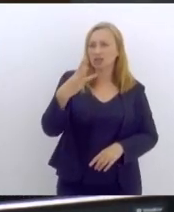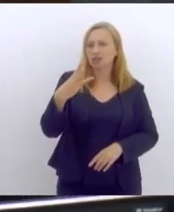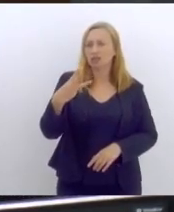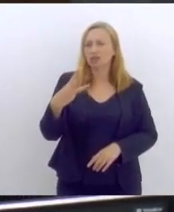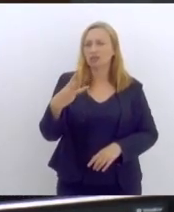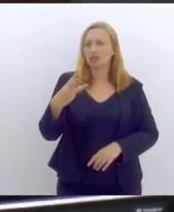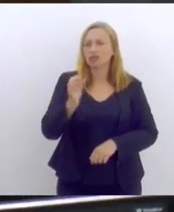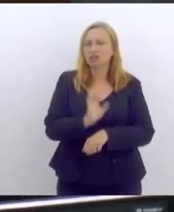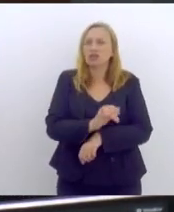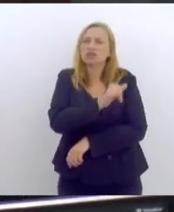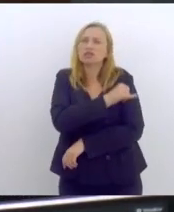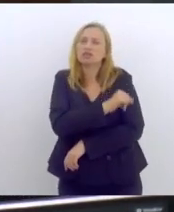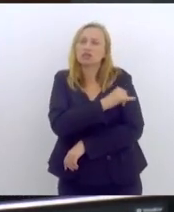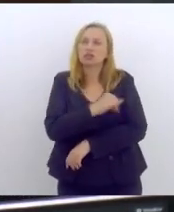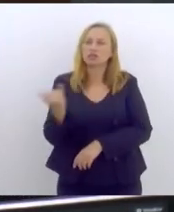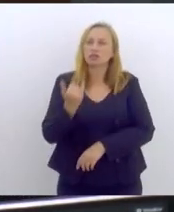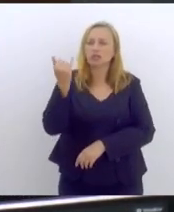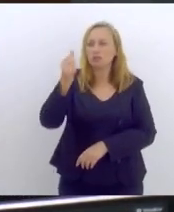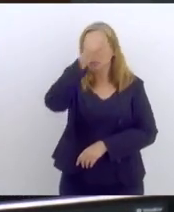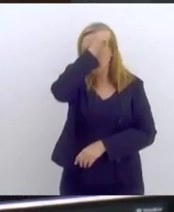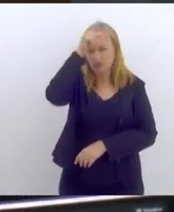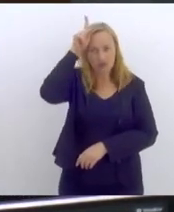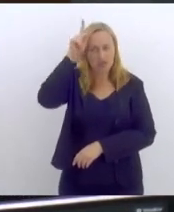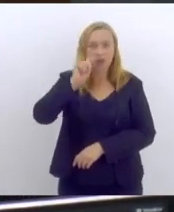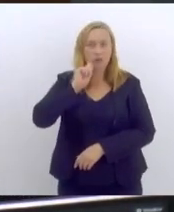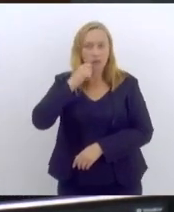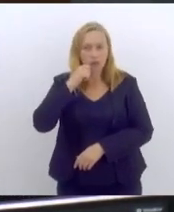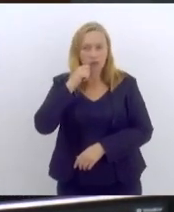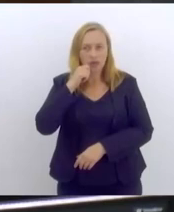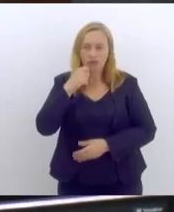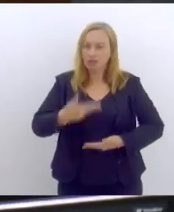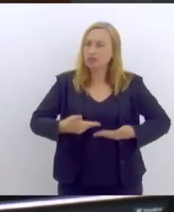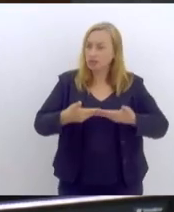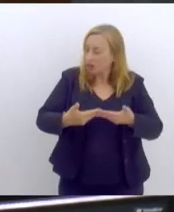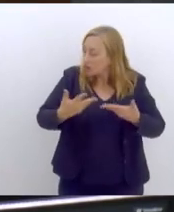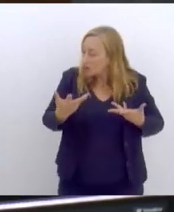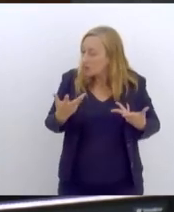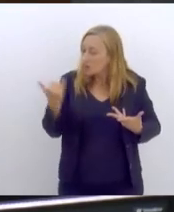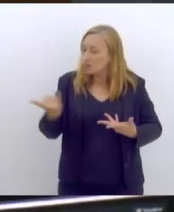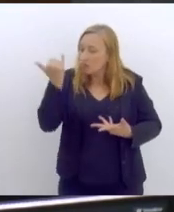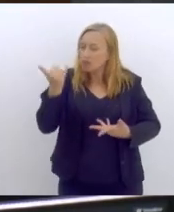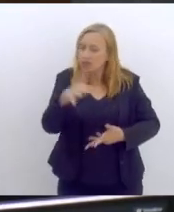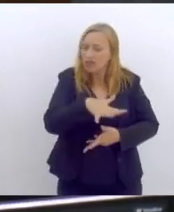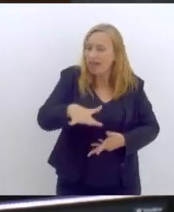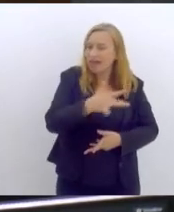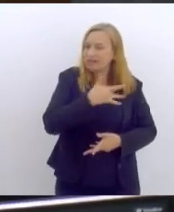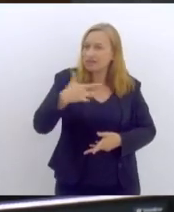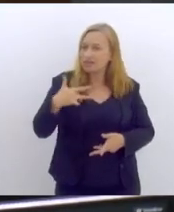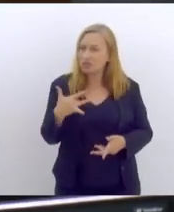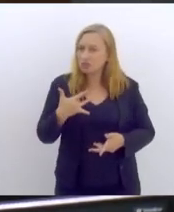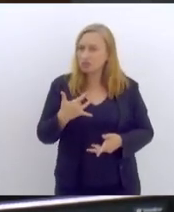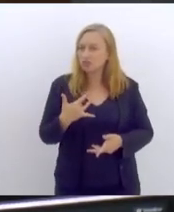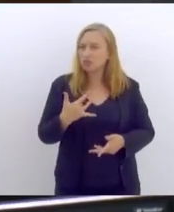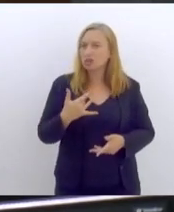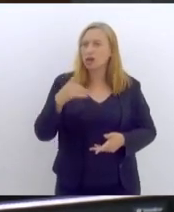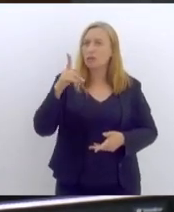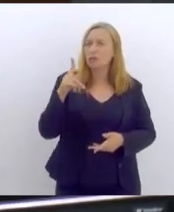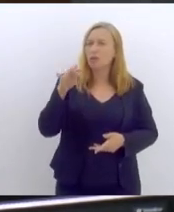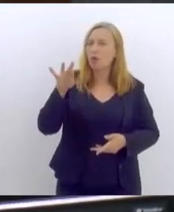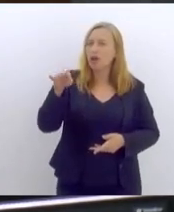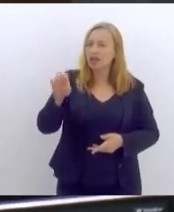Janeiro. O prefeito Eduardo Paes, que fez uma entrega muito importante na área da saúde de uma policlínica